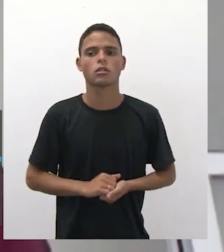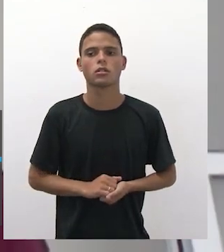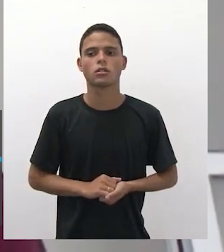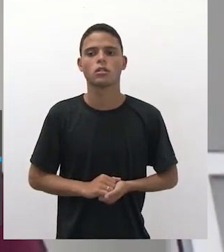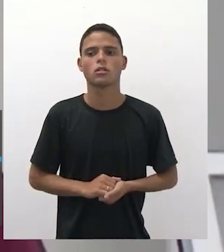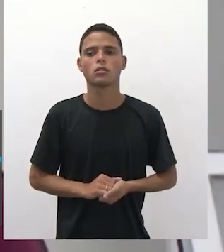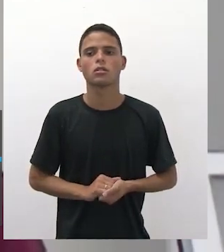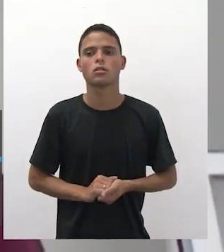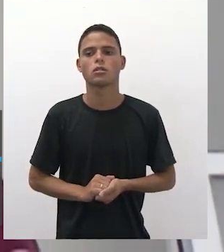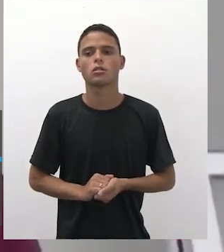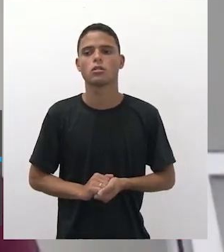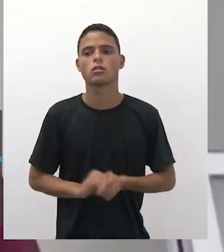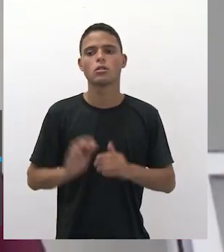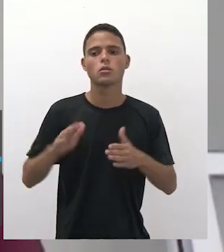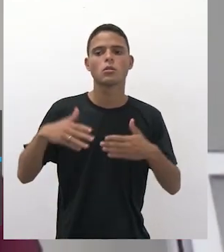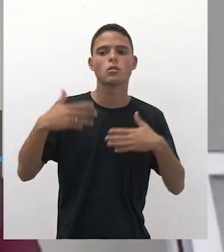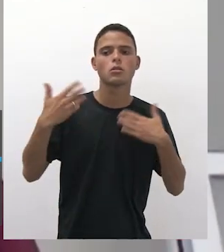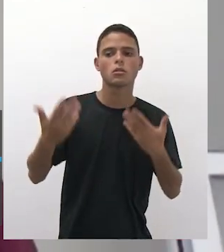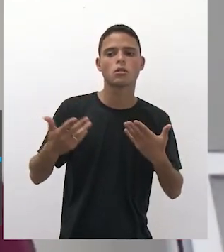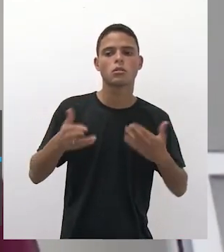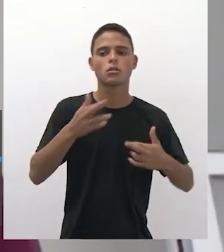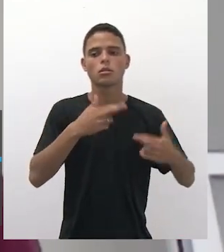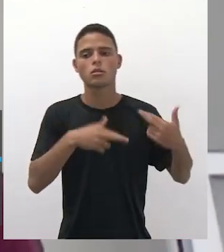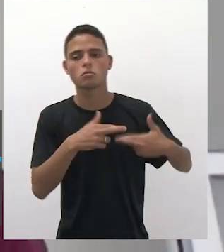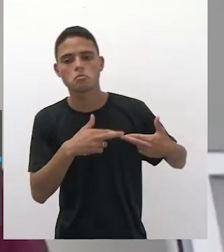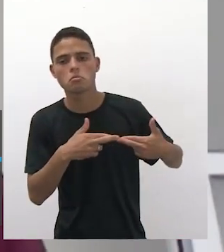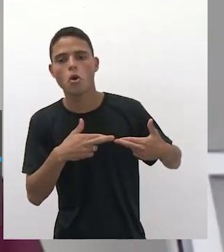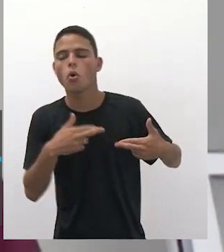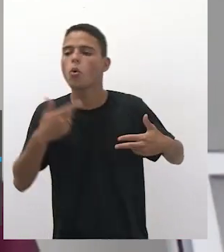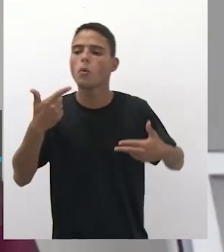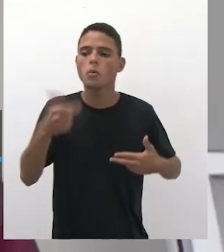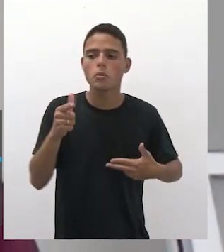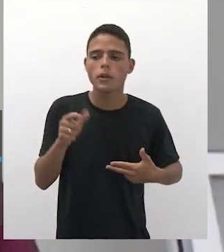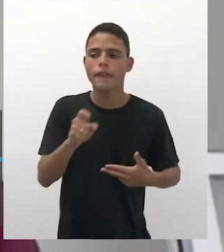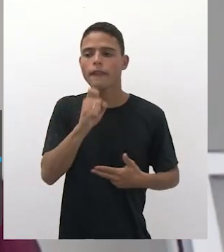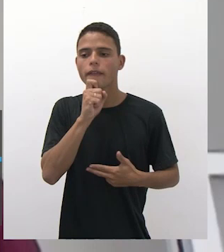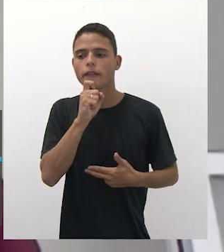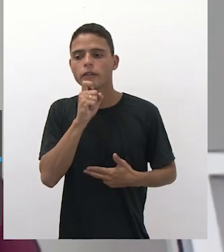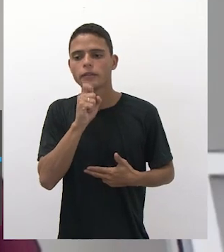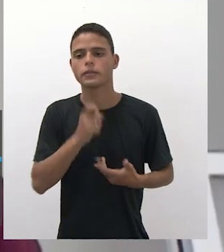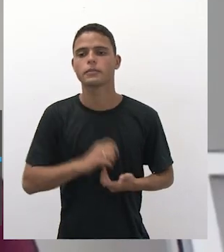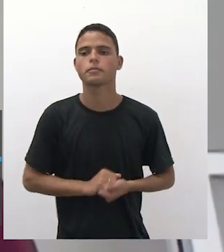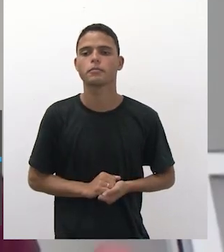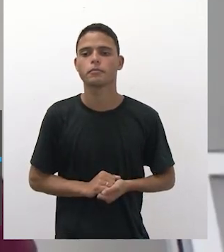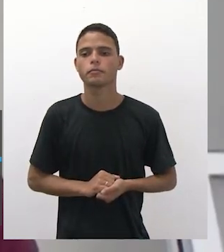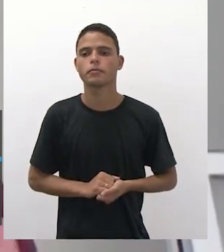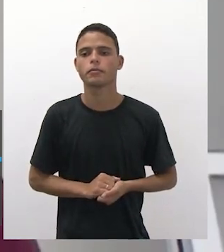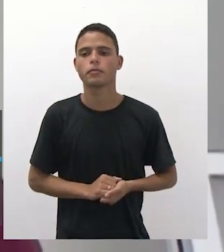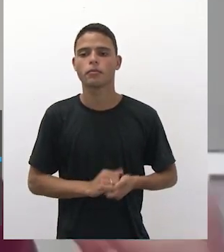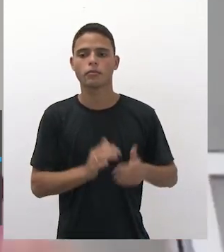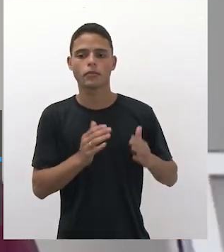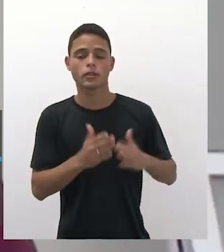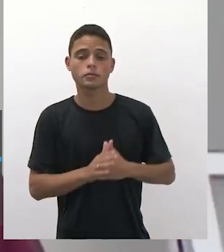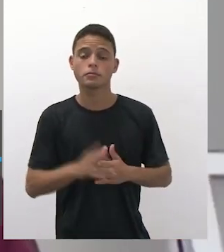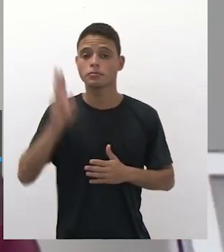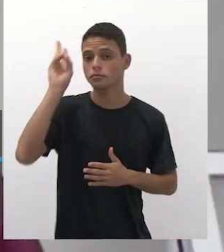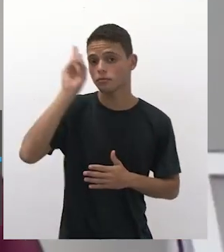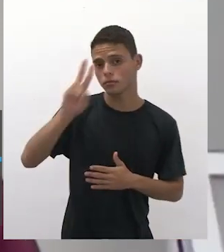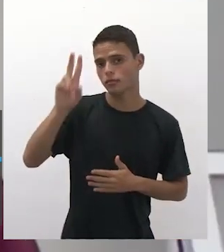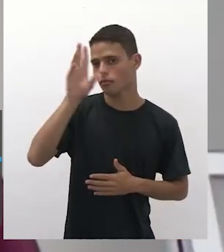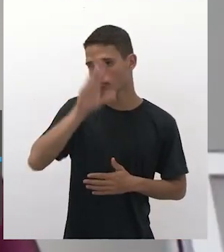Qual foi essa relação? Ou não tem nenhuma relação? A história oral, a